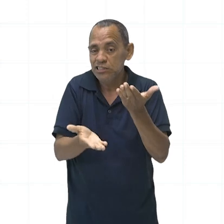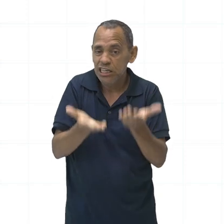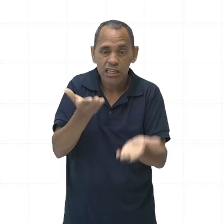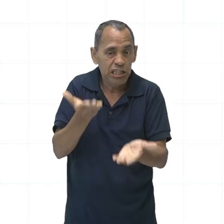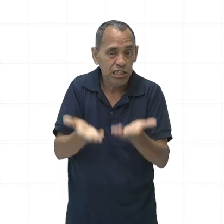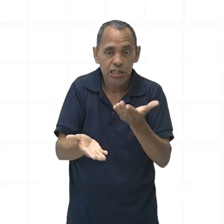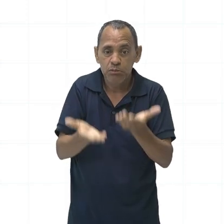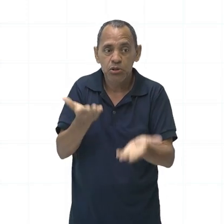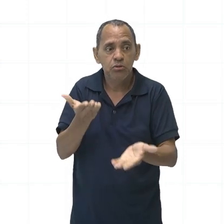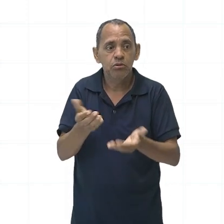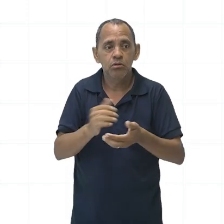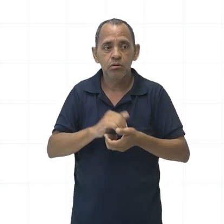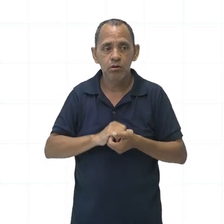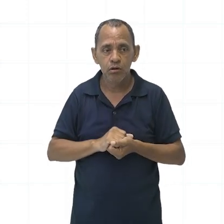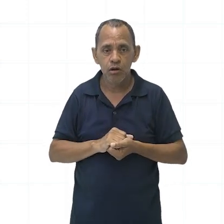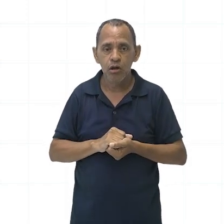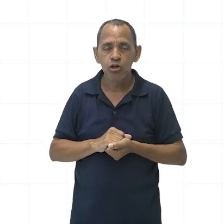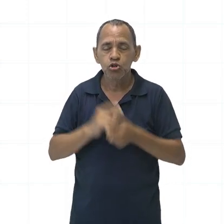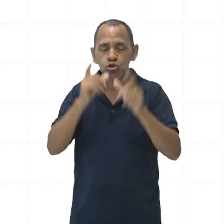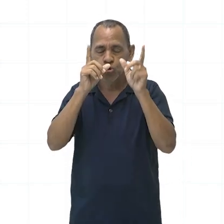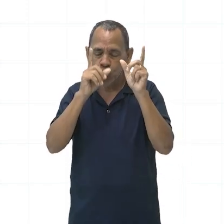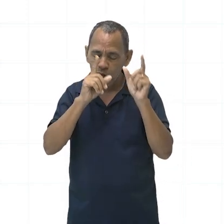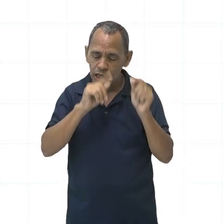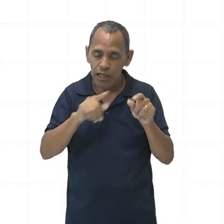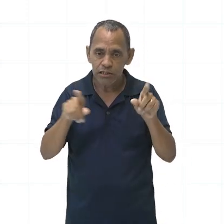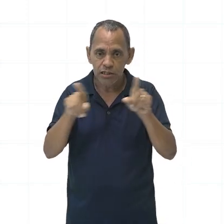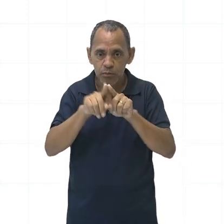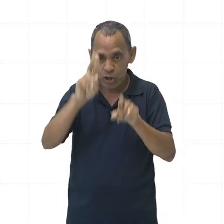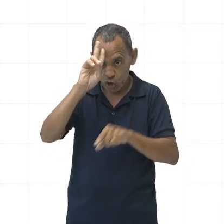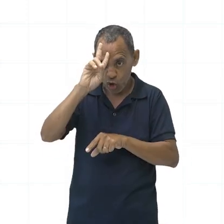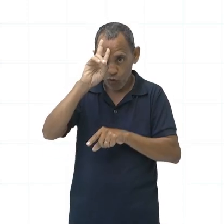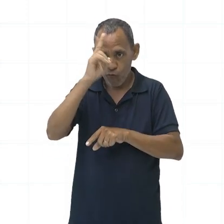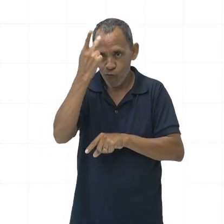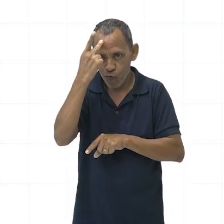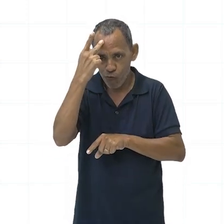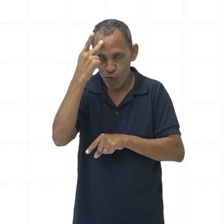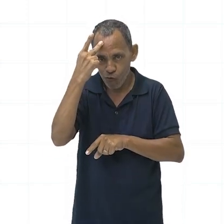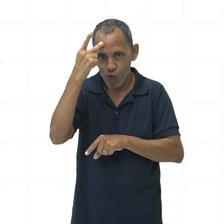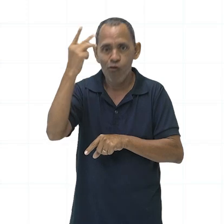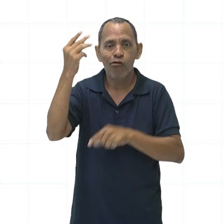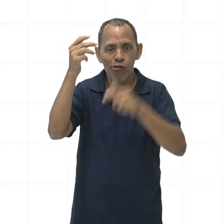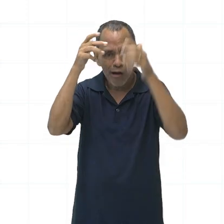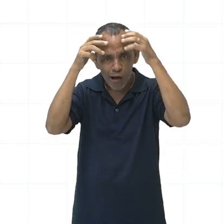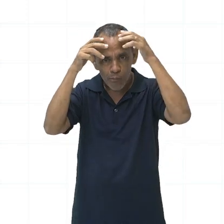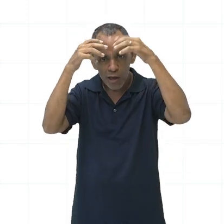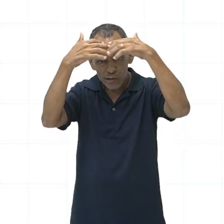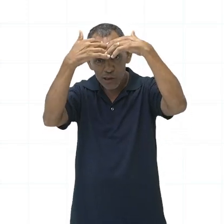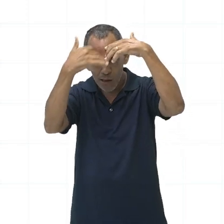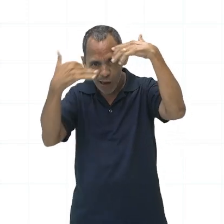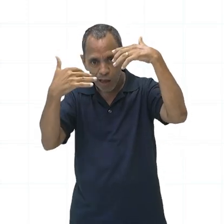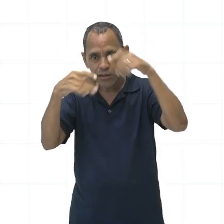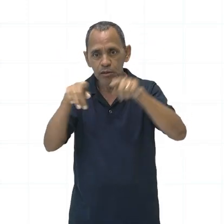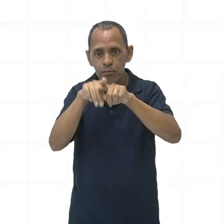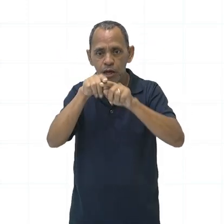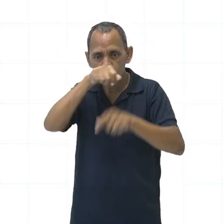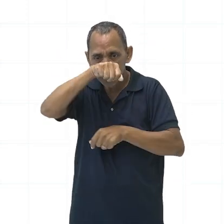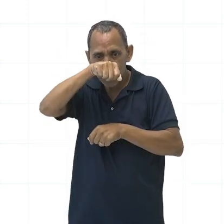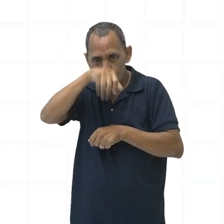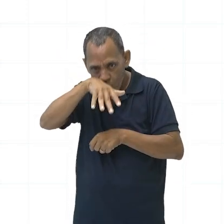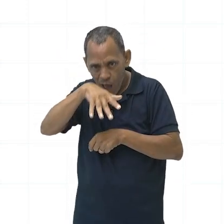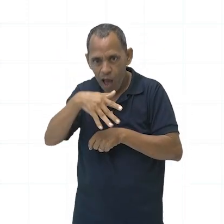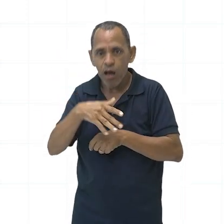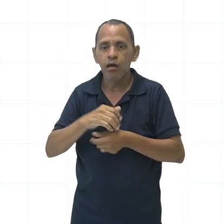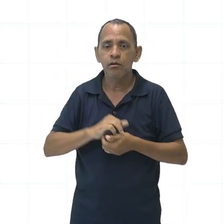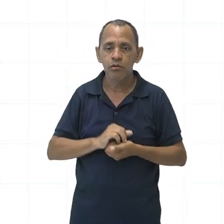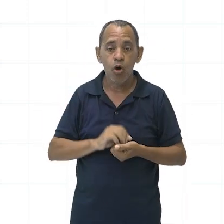diferentes, sonolência, confusão mental, desmaio, sangramentos pelo nariz ou